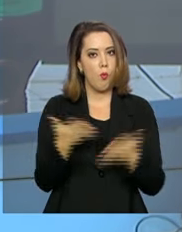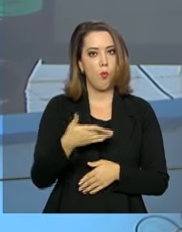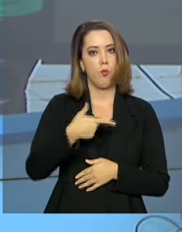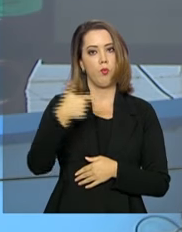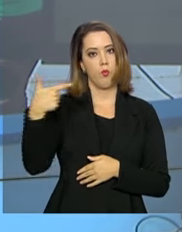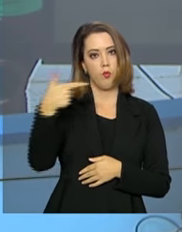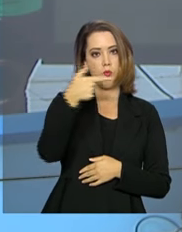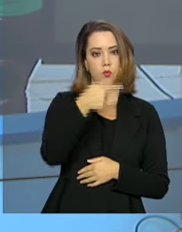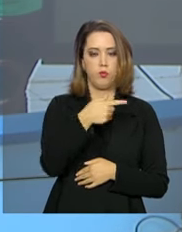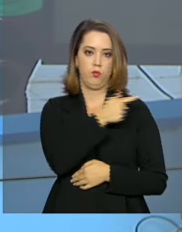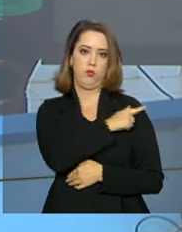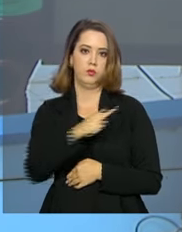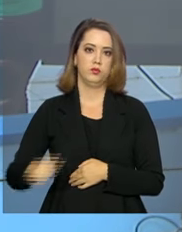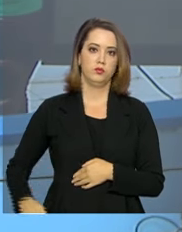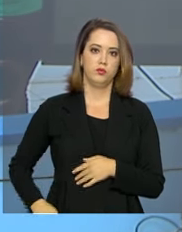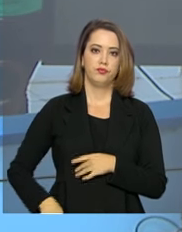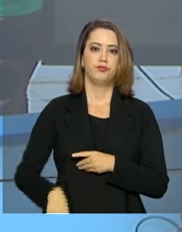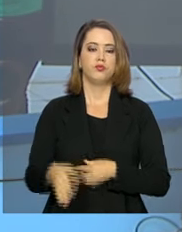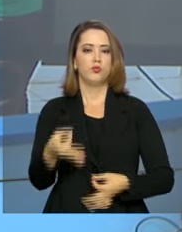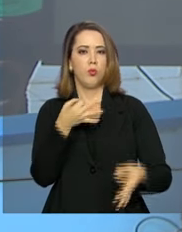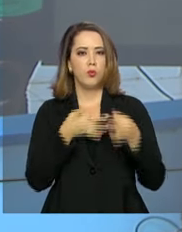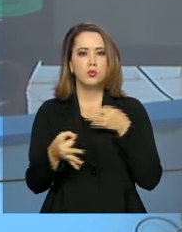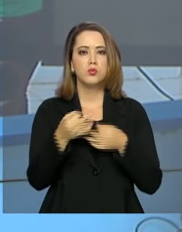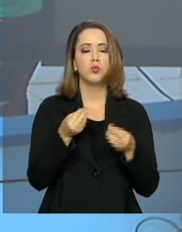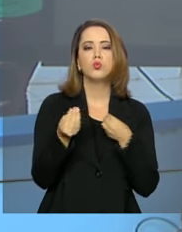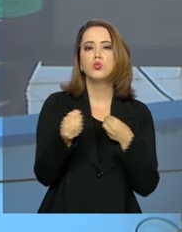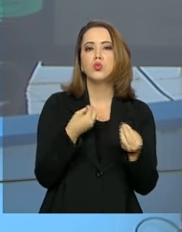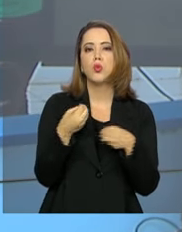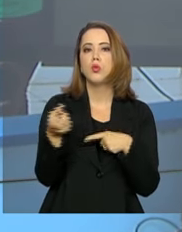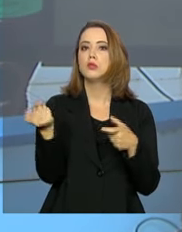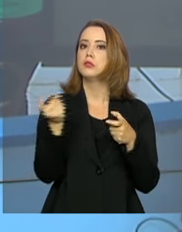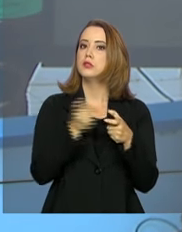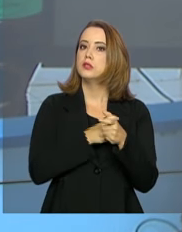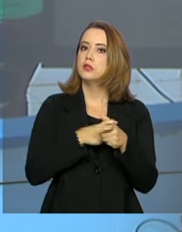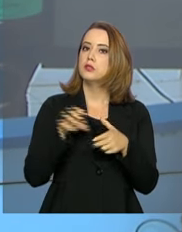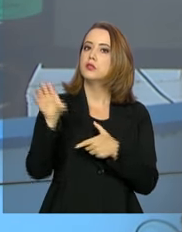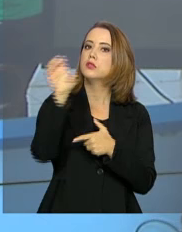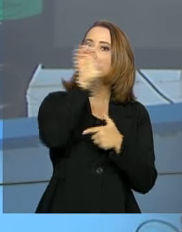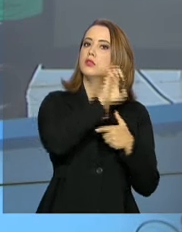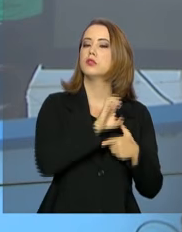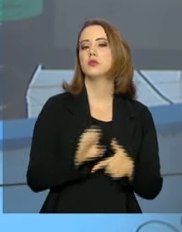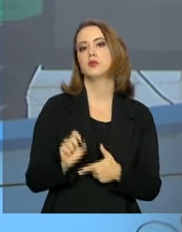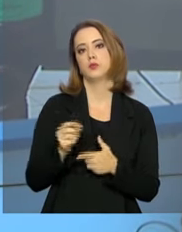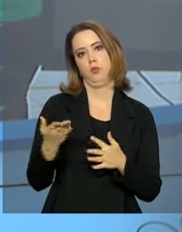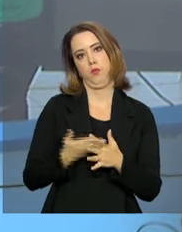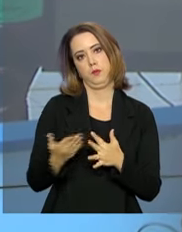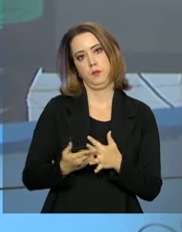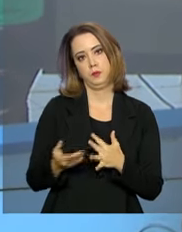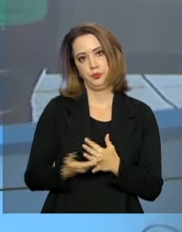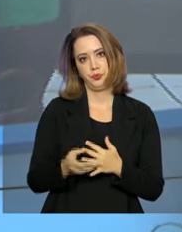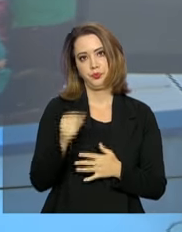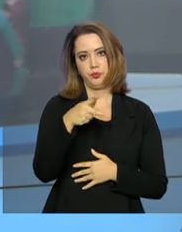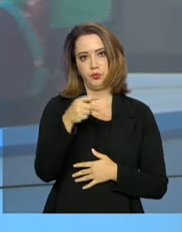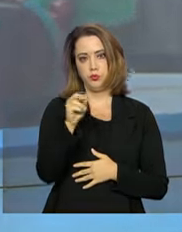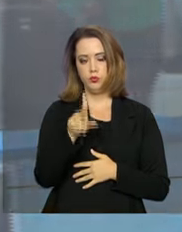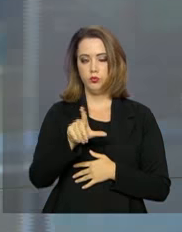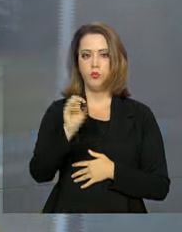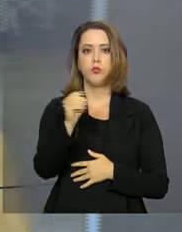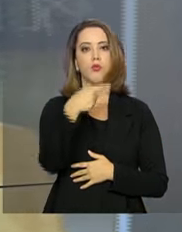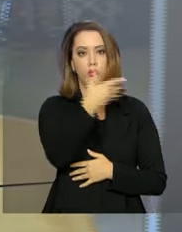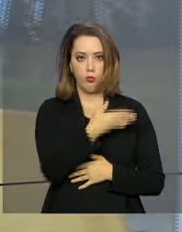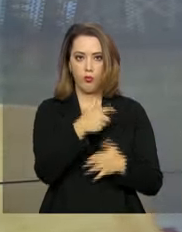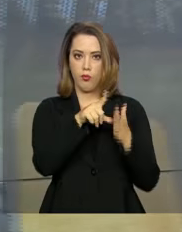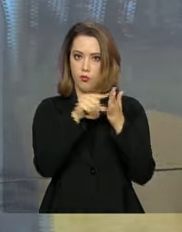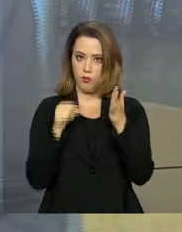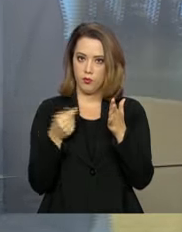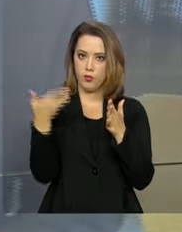os 27 governadores para discutir a renegociação das dívidas dos estados com a União. O repórter Paulo Assalvi está lá no Palácio